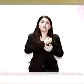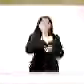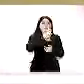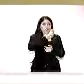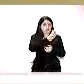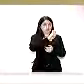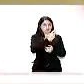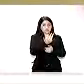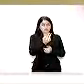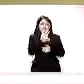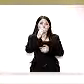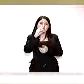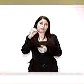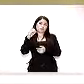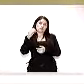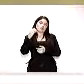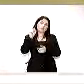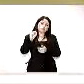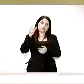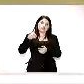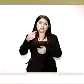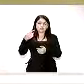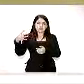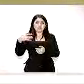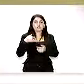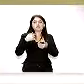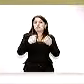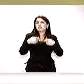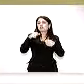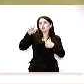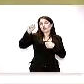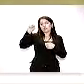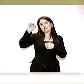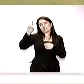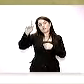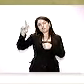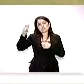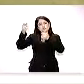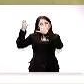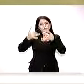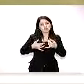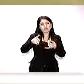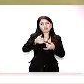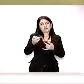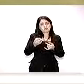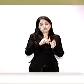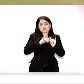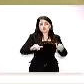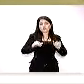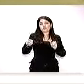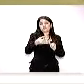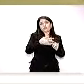52008 14 sustentando ainda da sdg a necessidade de Nova notificação dos interessados nesses termos entendo que a